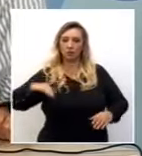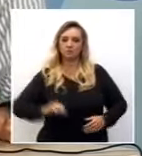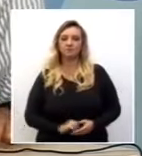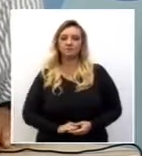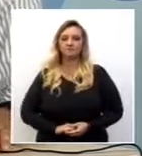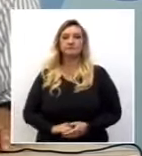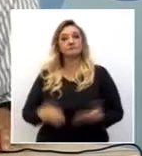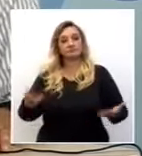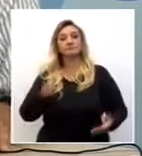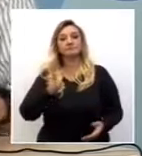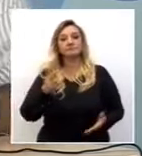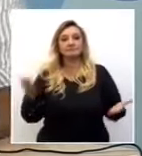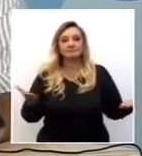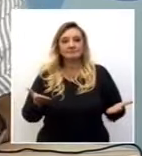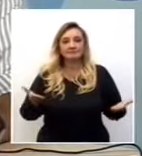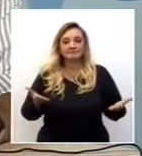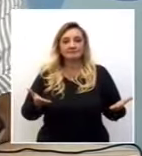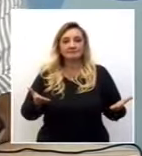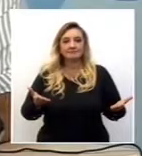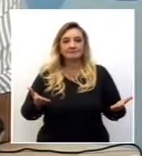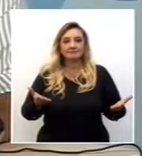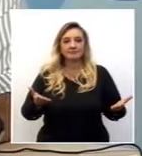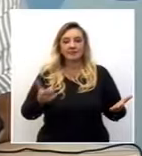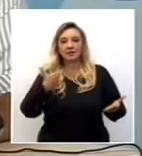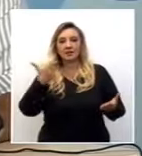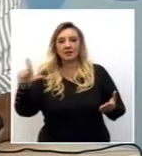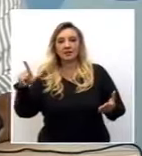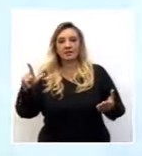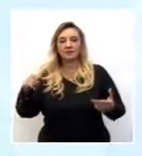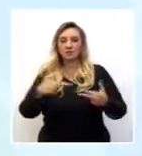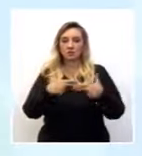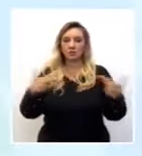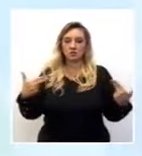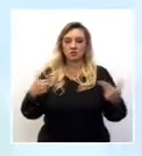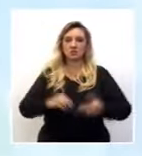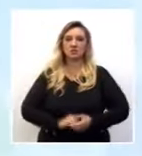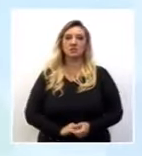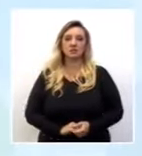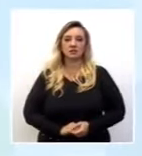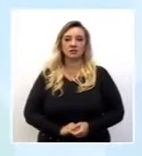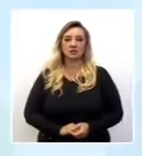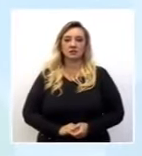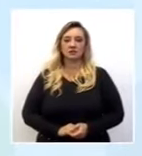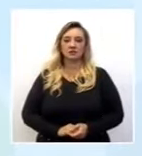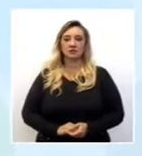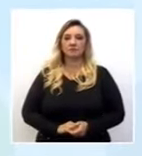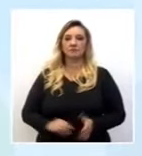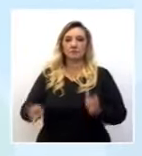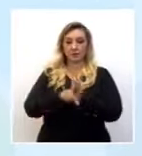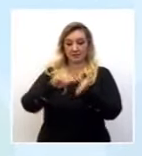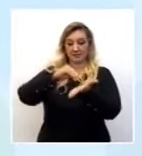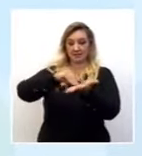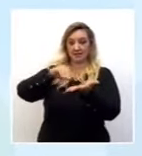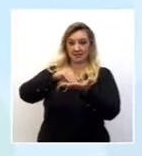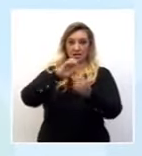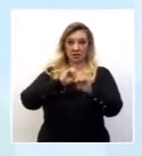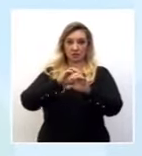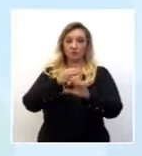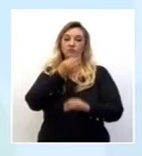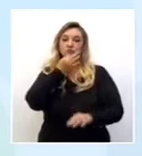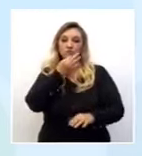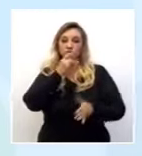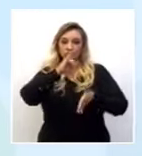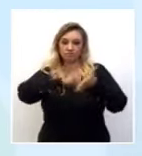Bom, a gente continua então agora com outras ferramentas que a própria SEDUC sugere, né, no